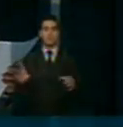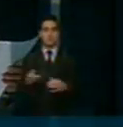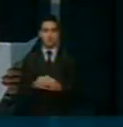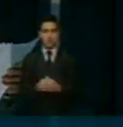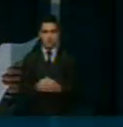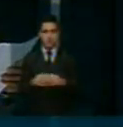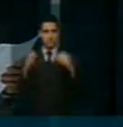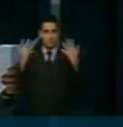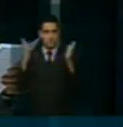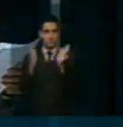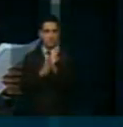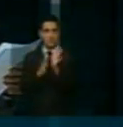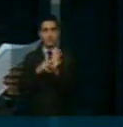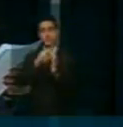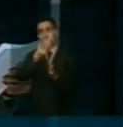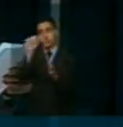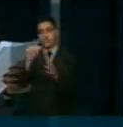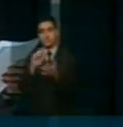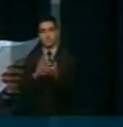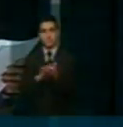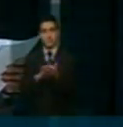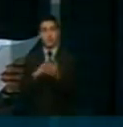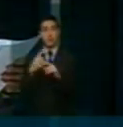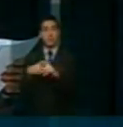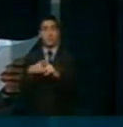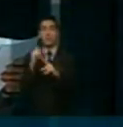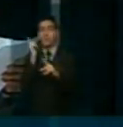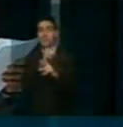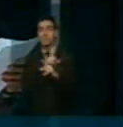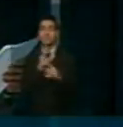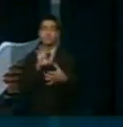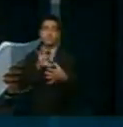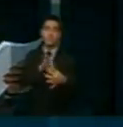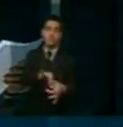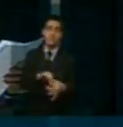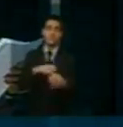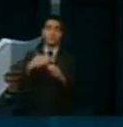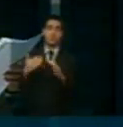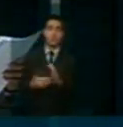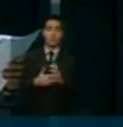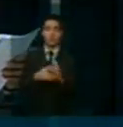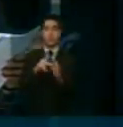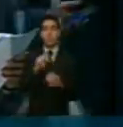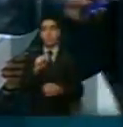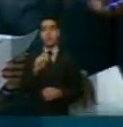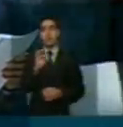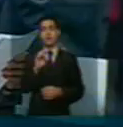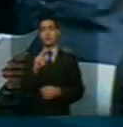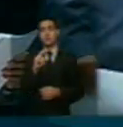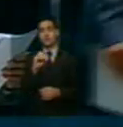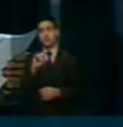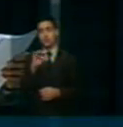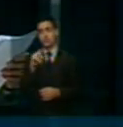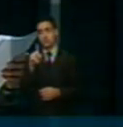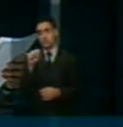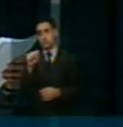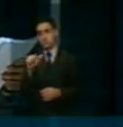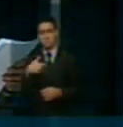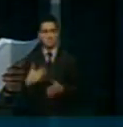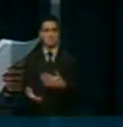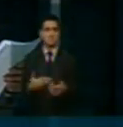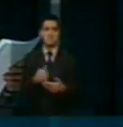vive a nação dias gloriosos, porque souberam unir-se todos os patriotas, independentemente de vinculações